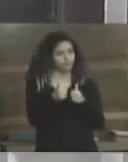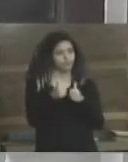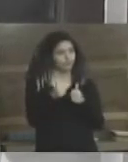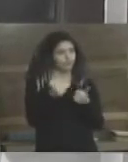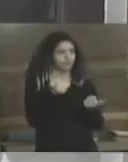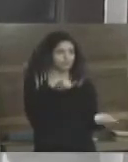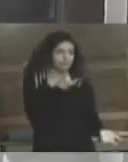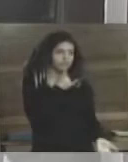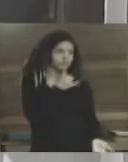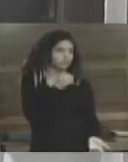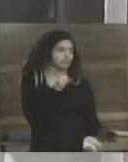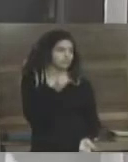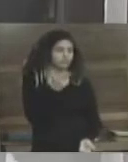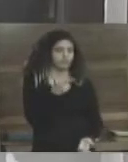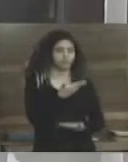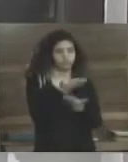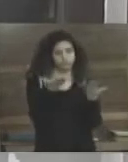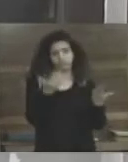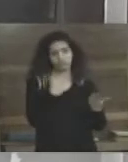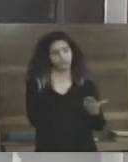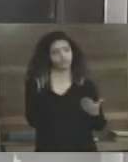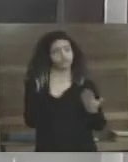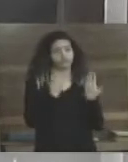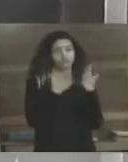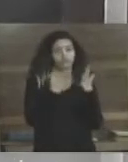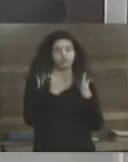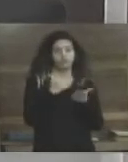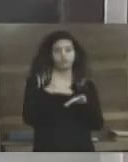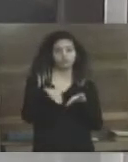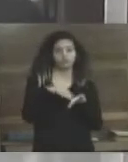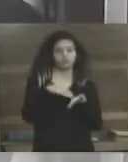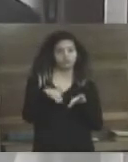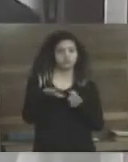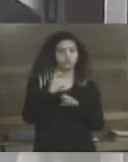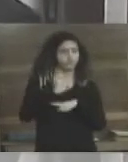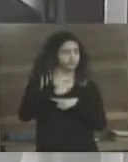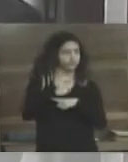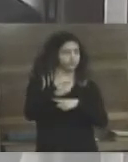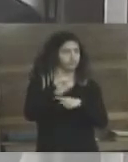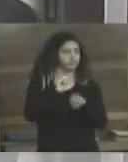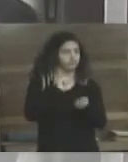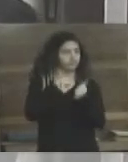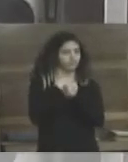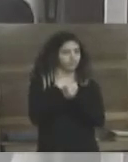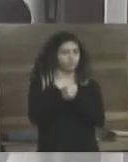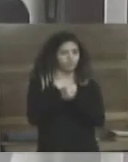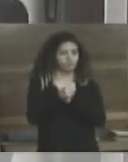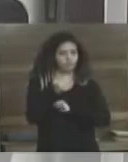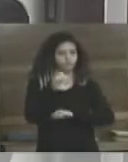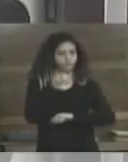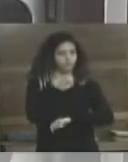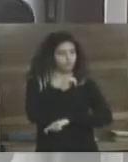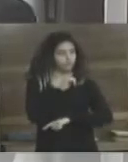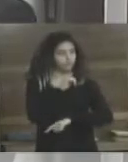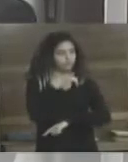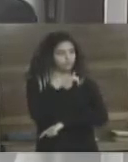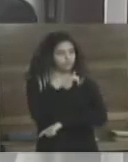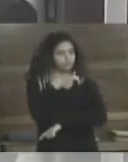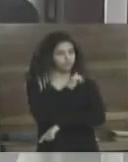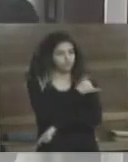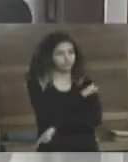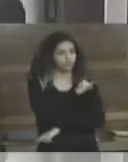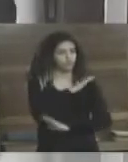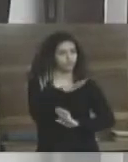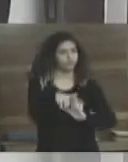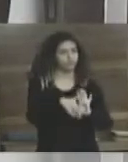não pode fazer isso, né, a moção de aplauso para o secretário estadual de esporte do Estado do Rio de Janeiro. Todo